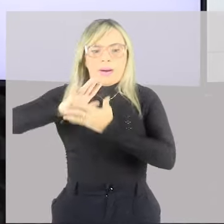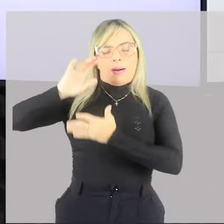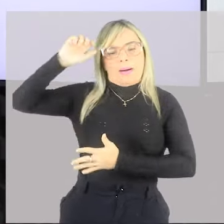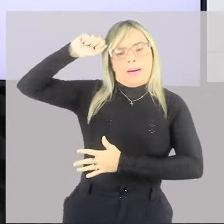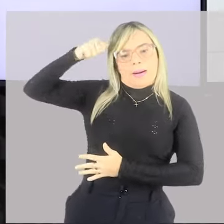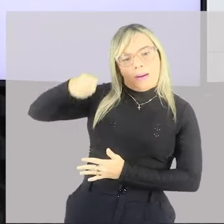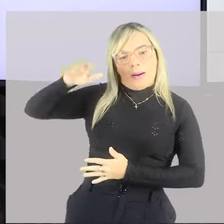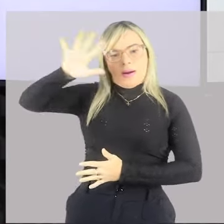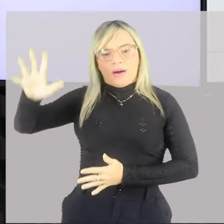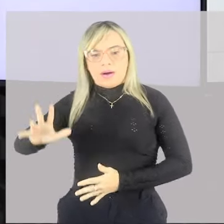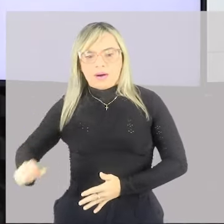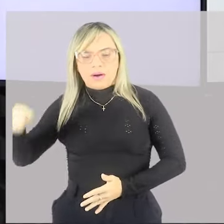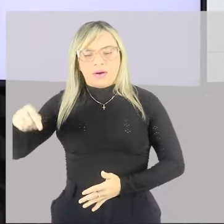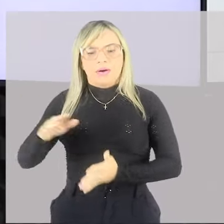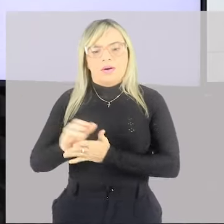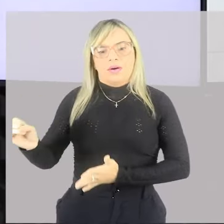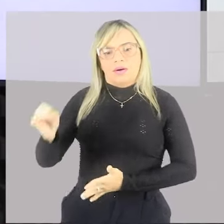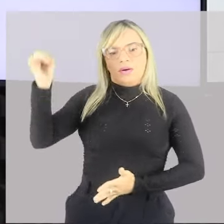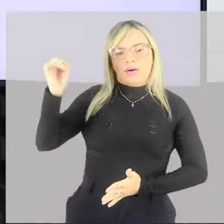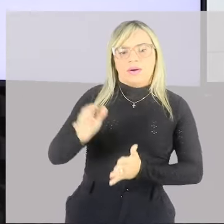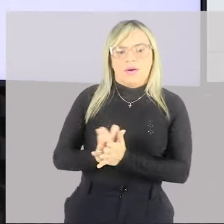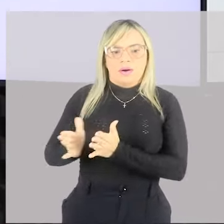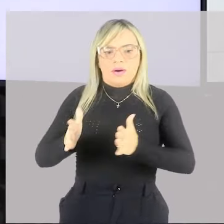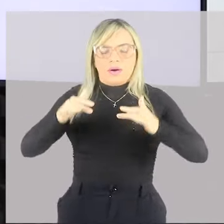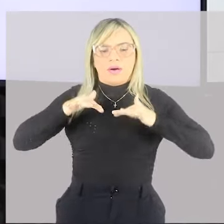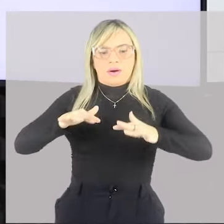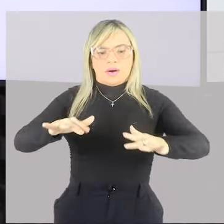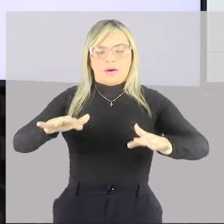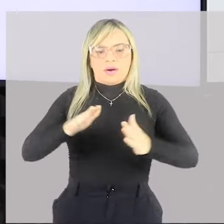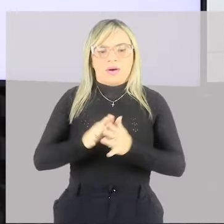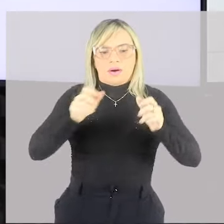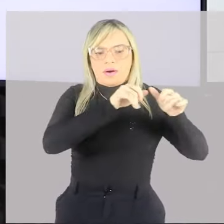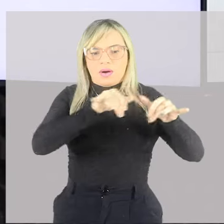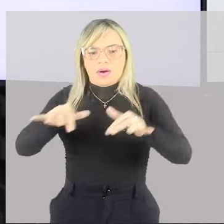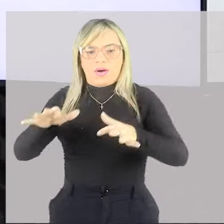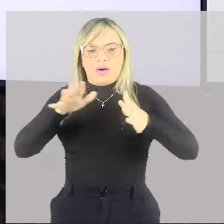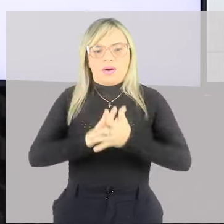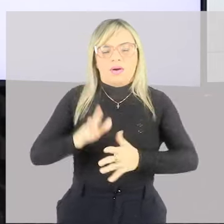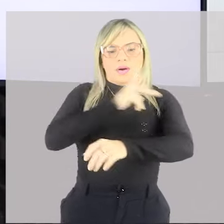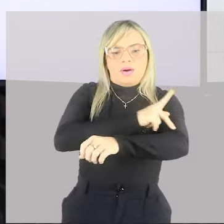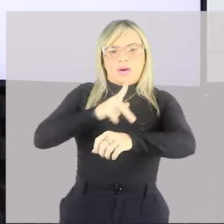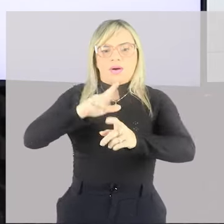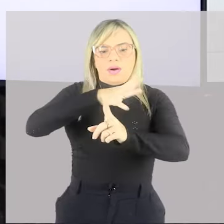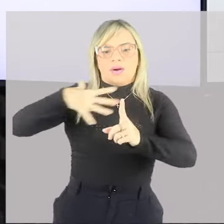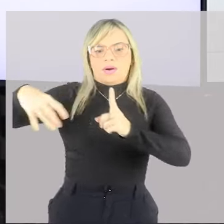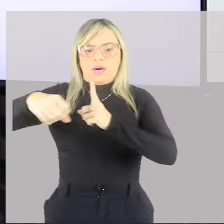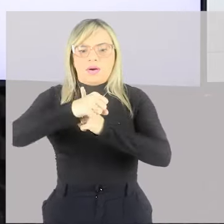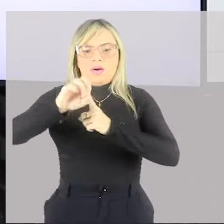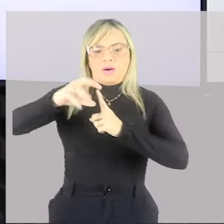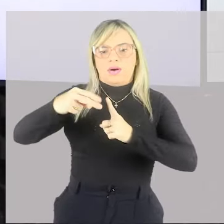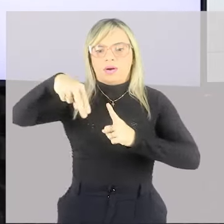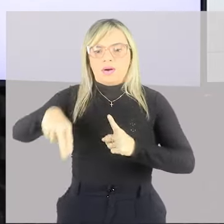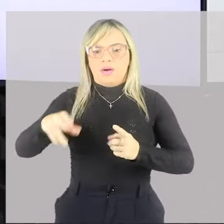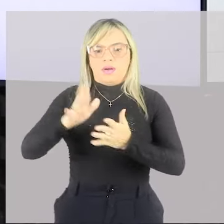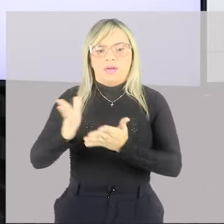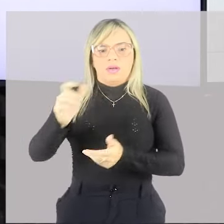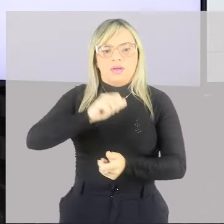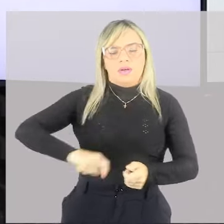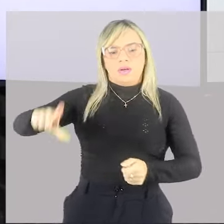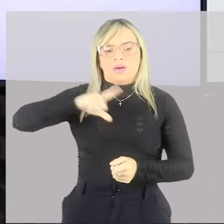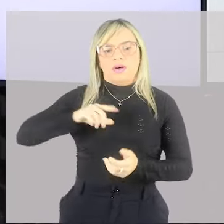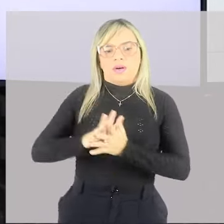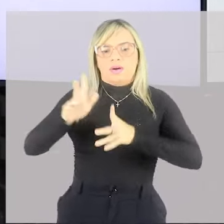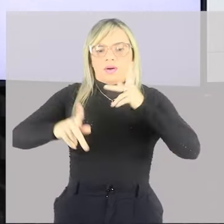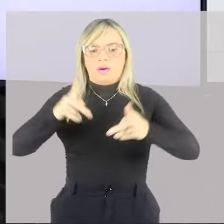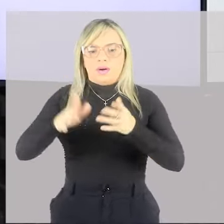elment um veículo de mensagens pedagógicas e sociais os sã que constitui hoje o povo mais próximo da realidade das